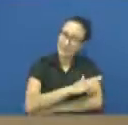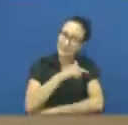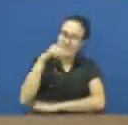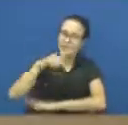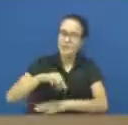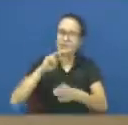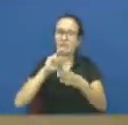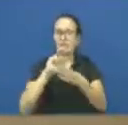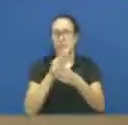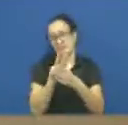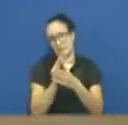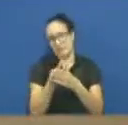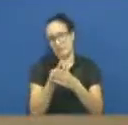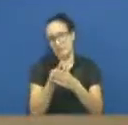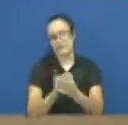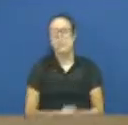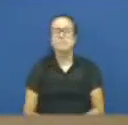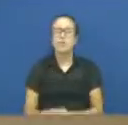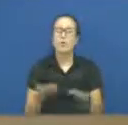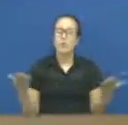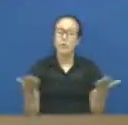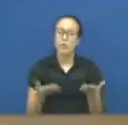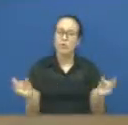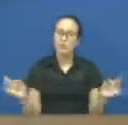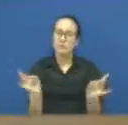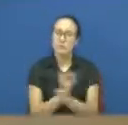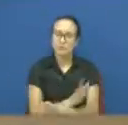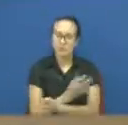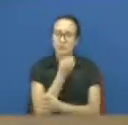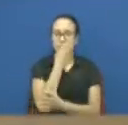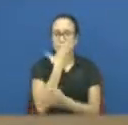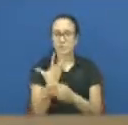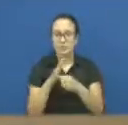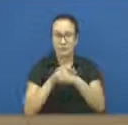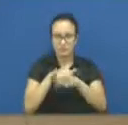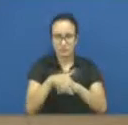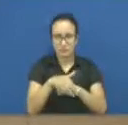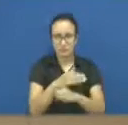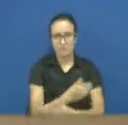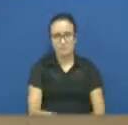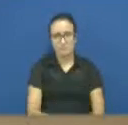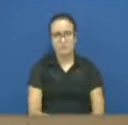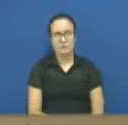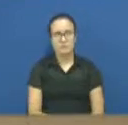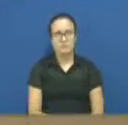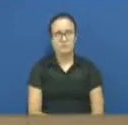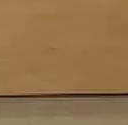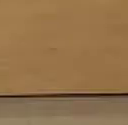Municipal de Limeira. A sessão está encerrada. Tenham todos uma boa noite.